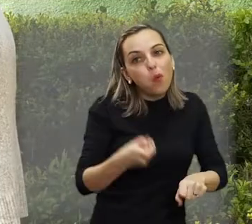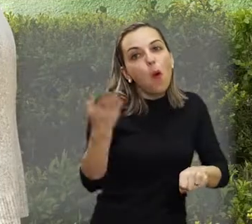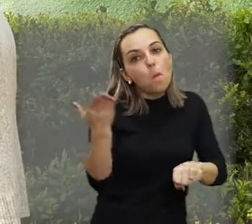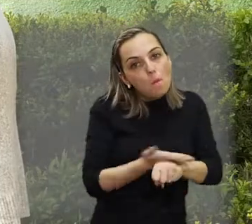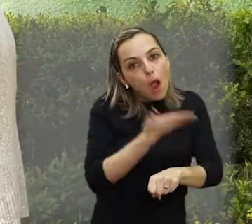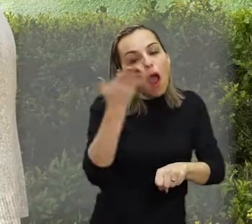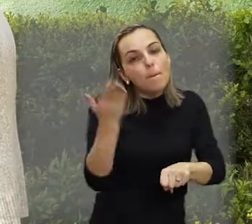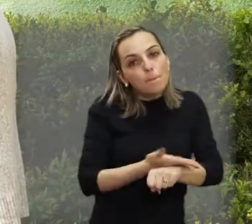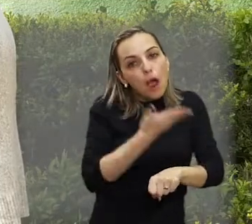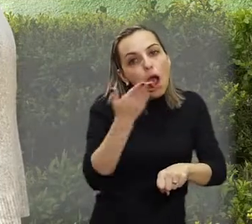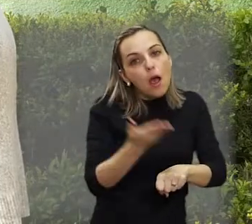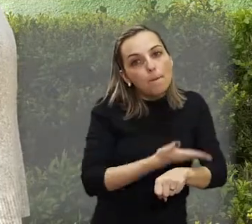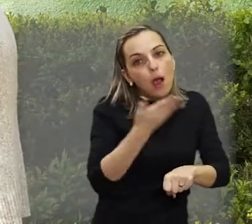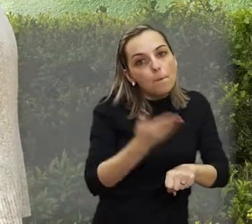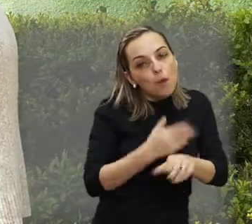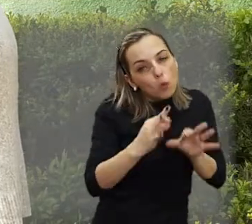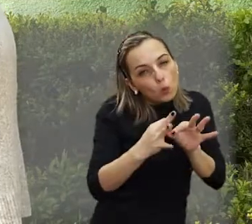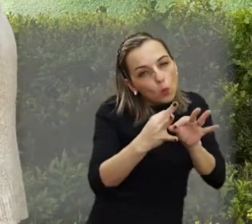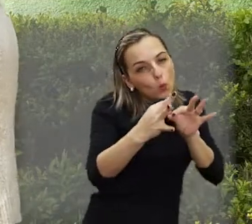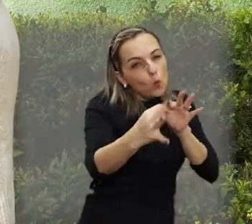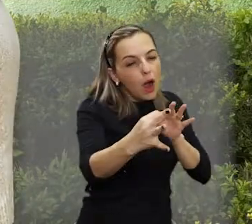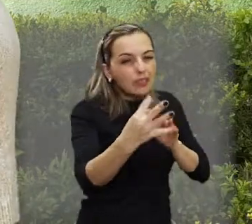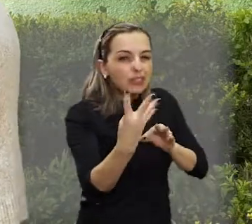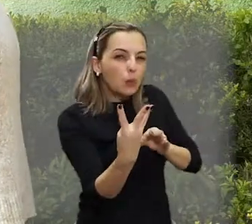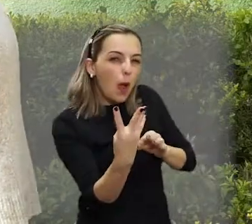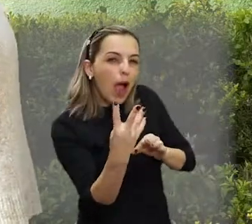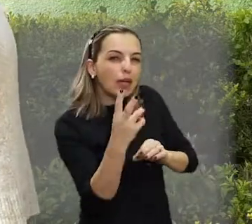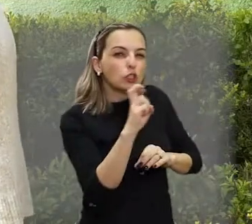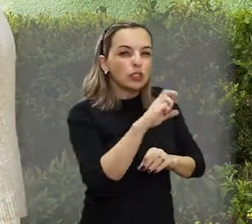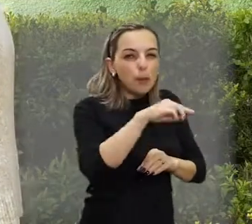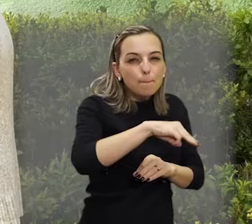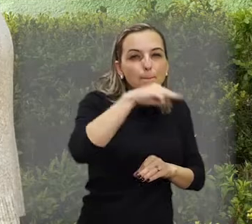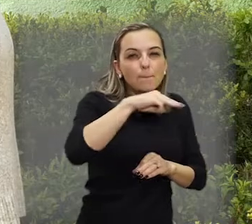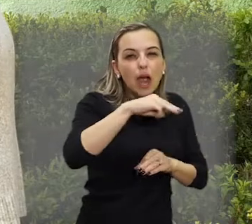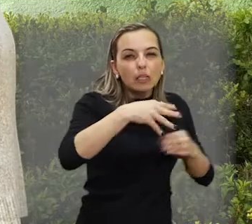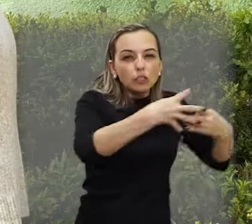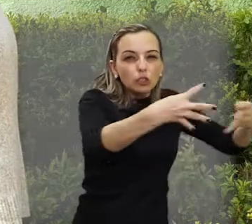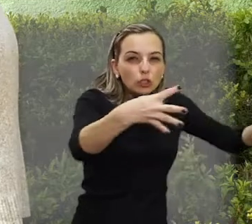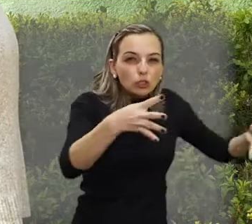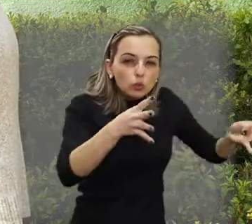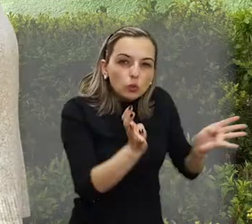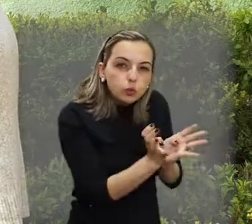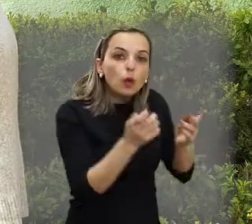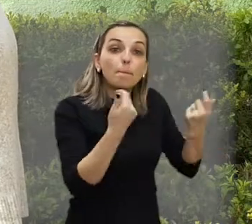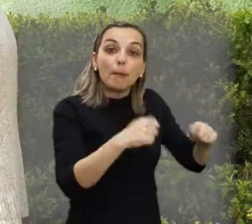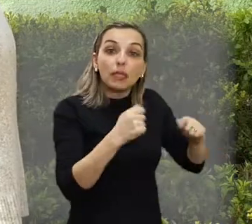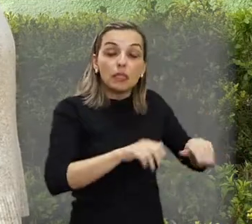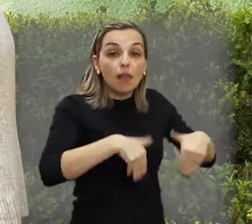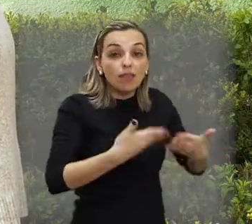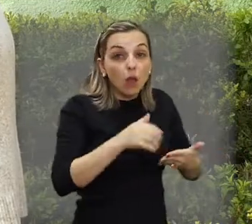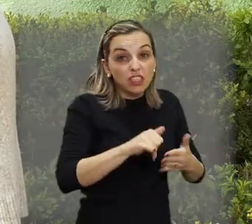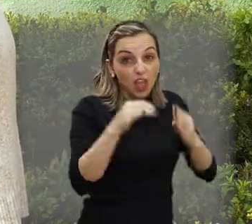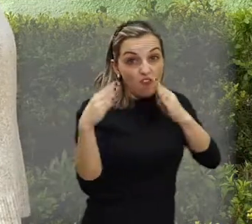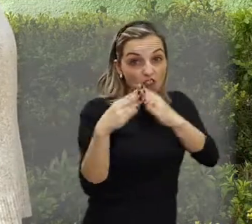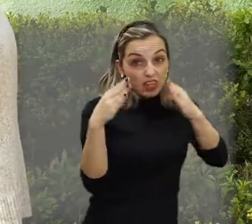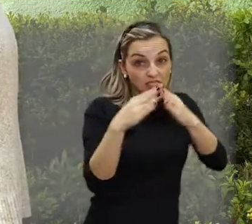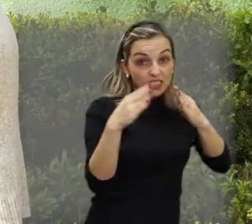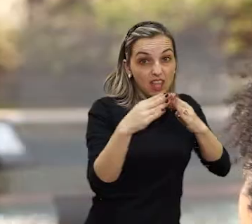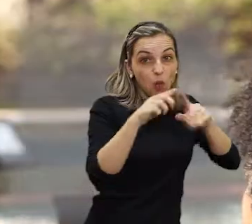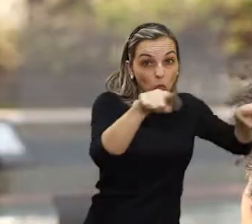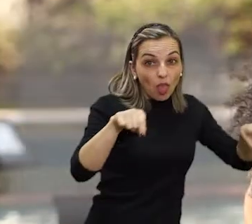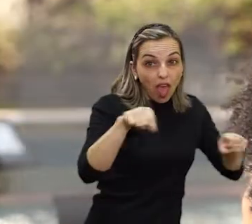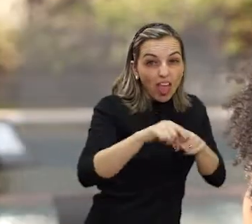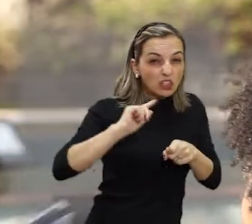divisas, em torno de 4 a 5 metros, né, ao longo das divisas, além da roçada no meio das áreas, fazer os aceros nas